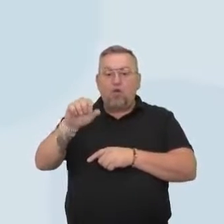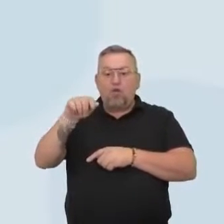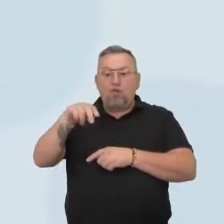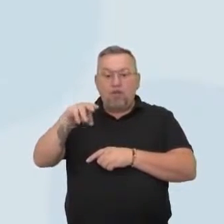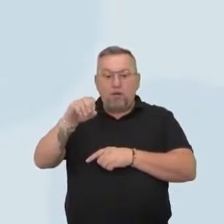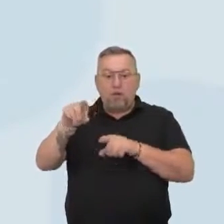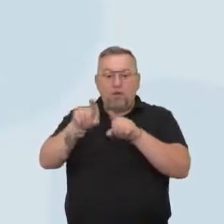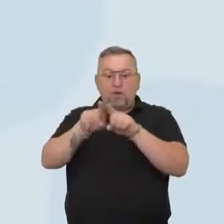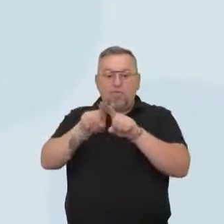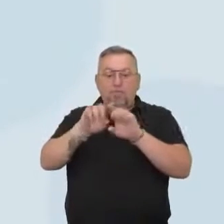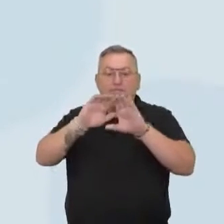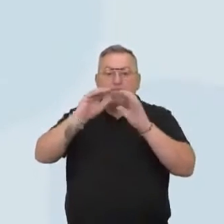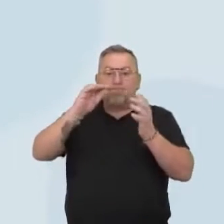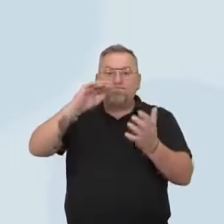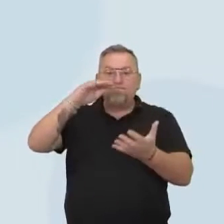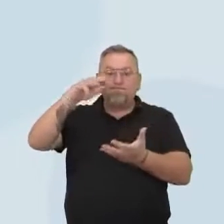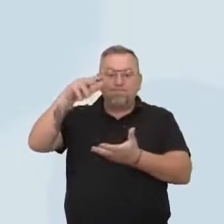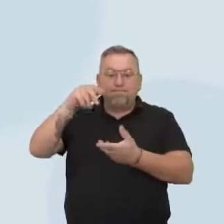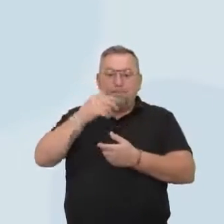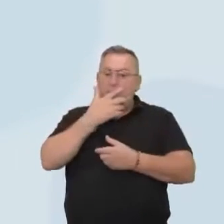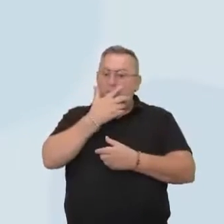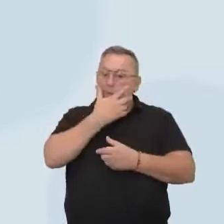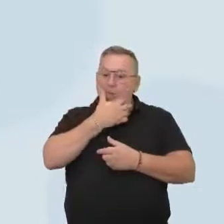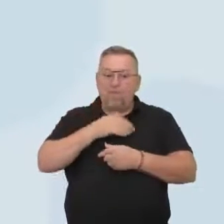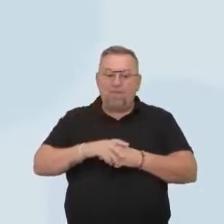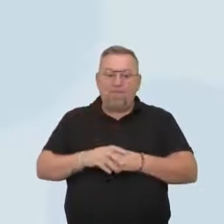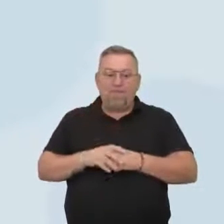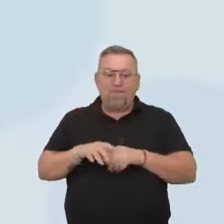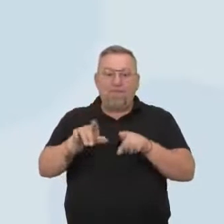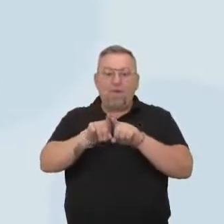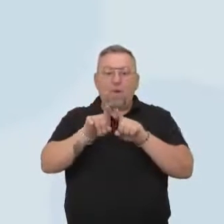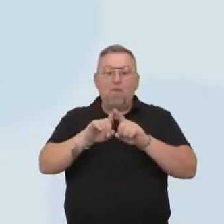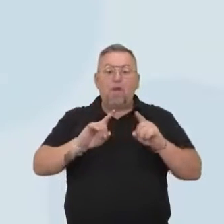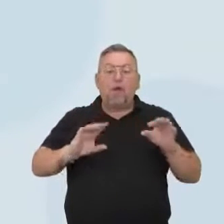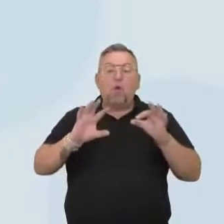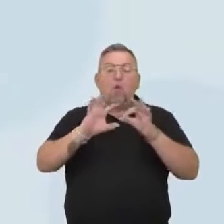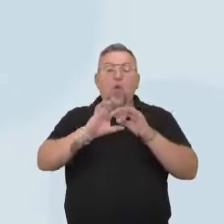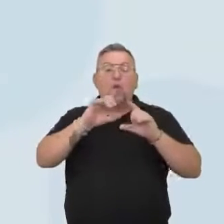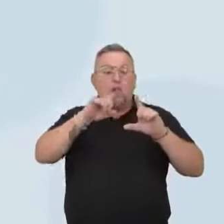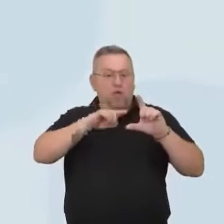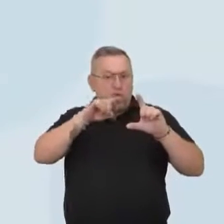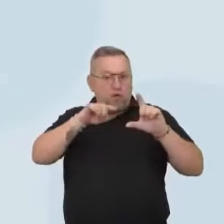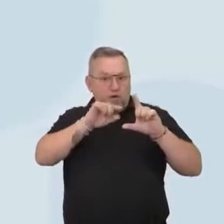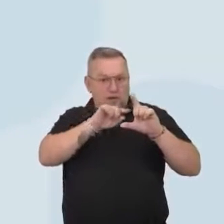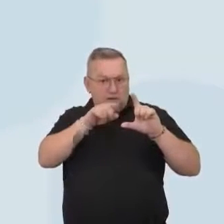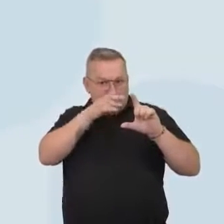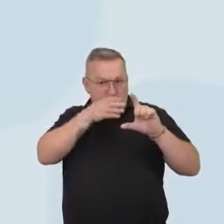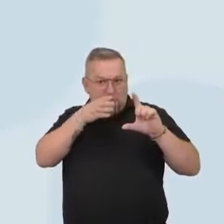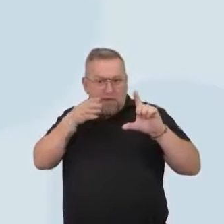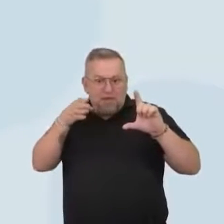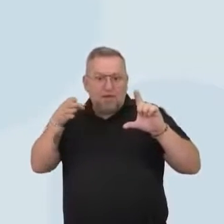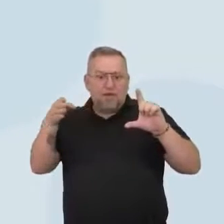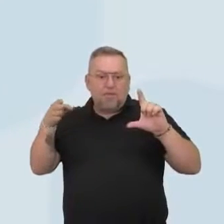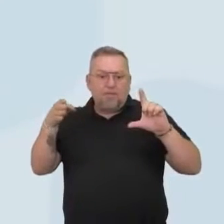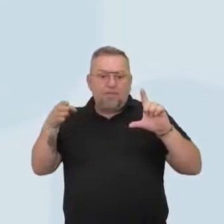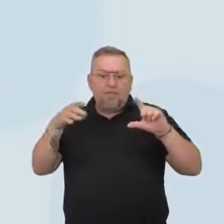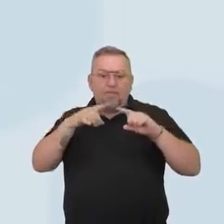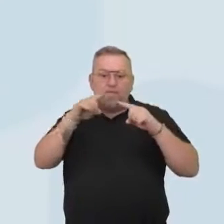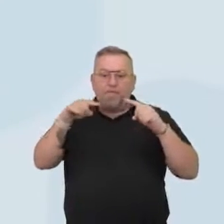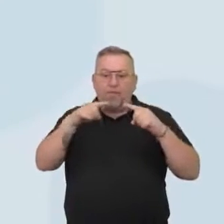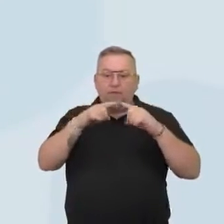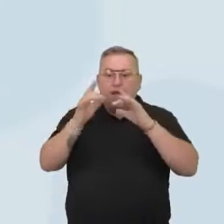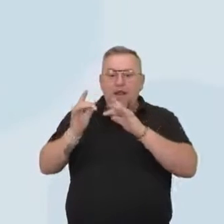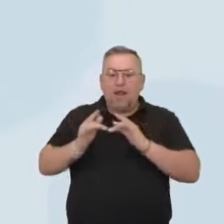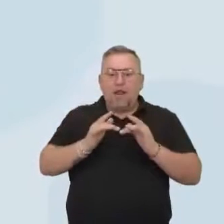relevo terrestre. Opa, terrestre não. Né? Então a unidade temática é conexões e escalas e o objeto